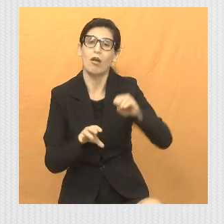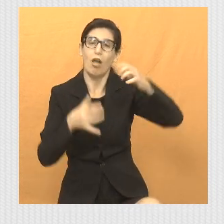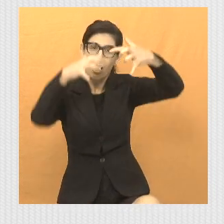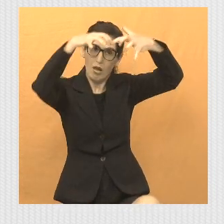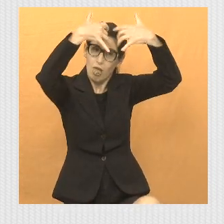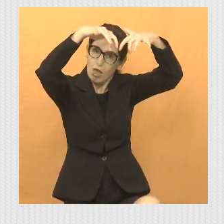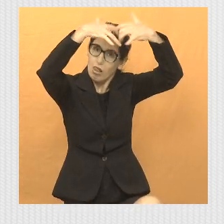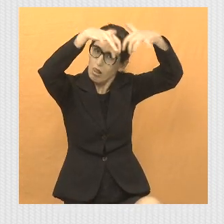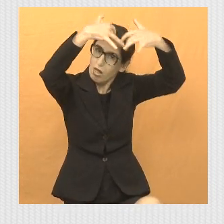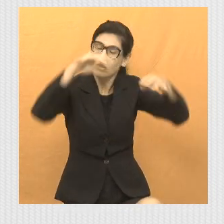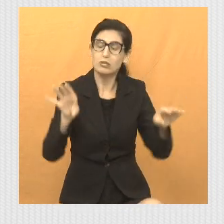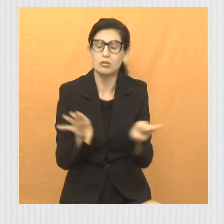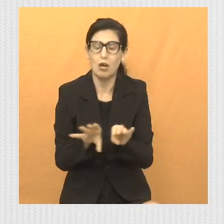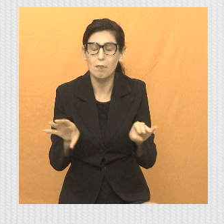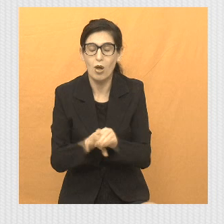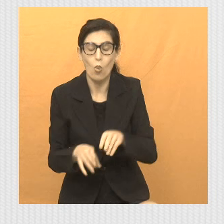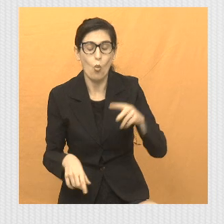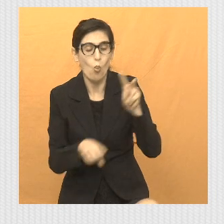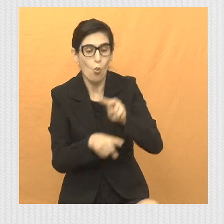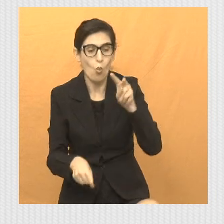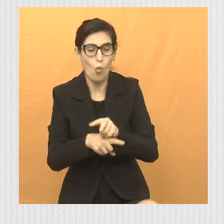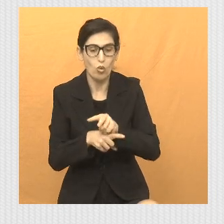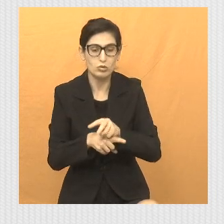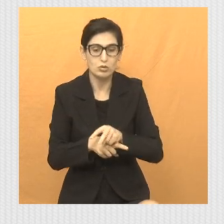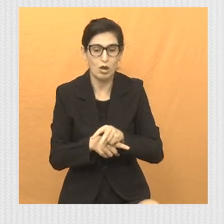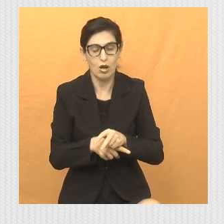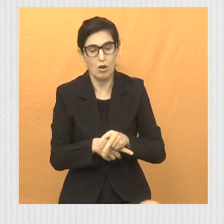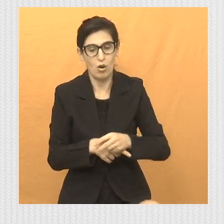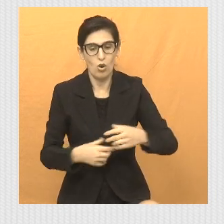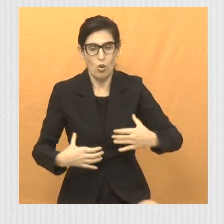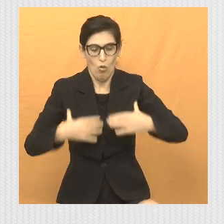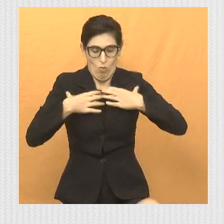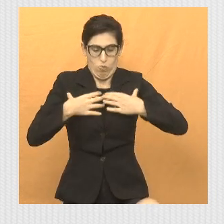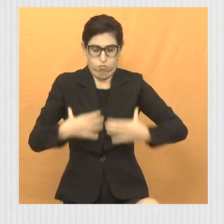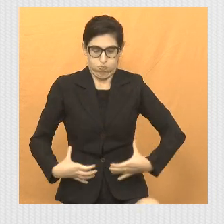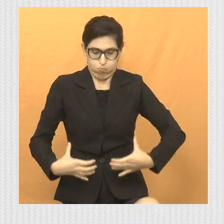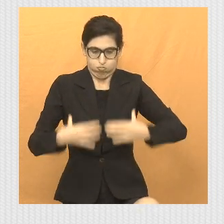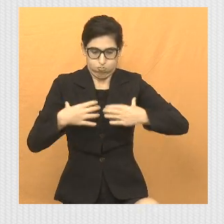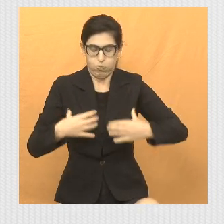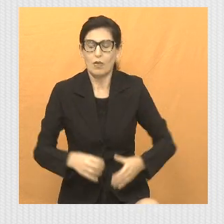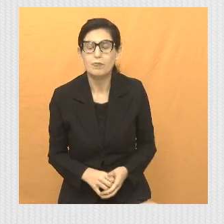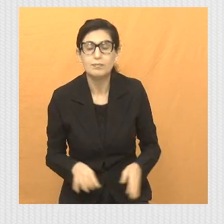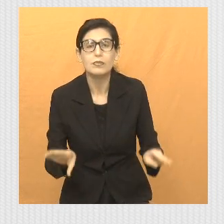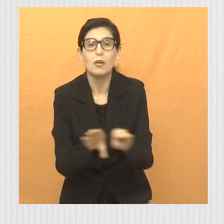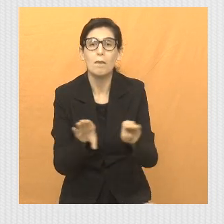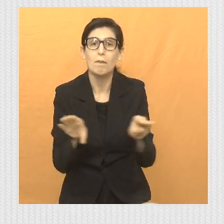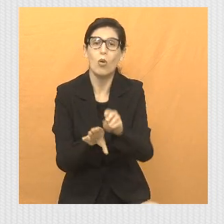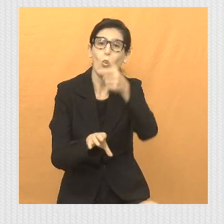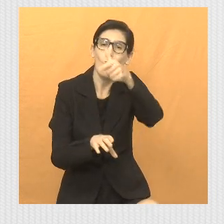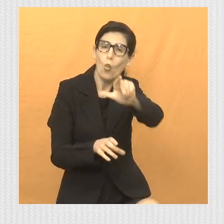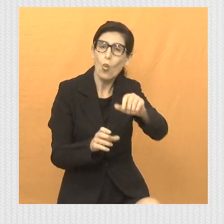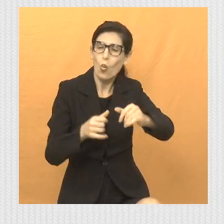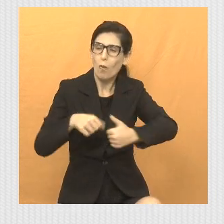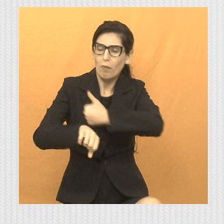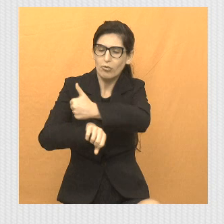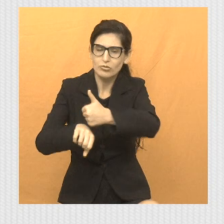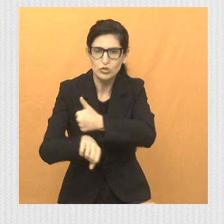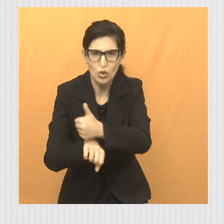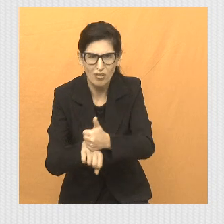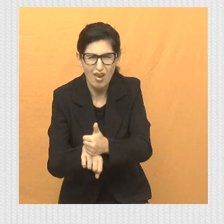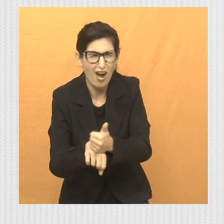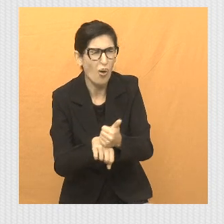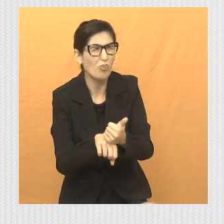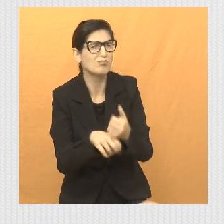neurologia e pneumologia, dando destaque para a reumatologia, que o profissional já está em fase de